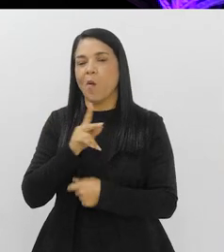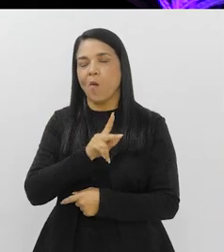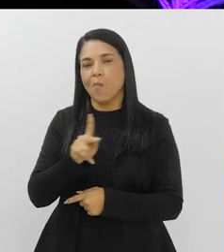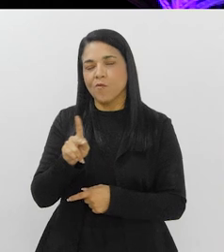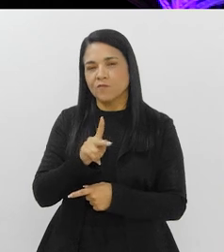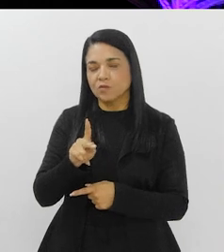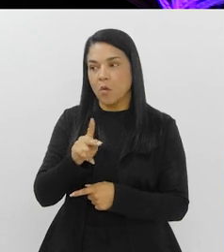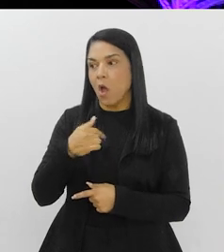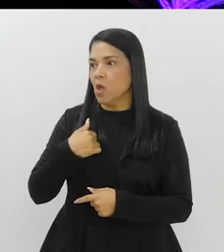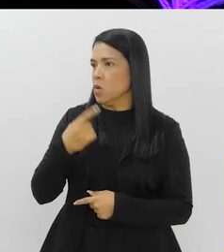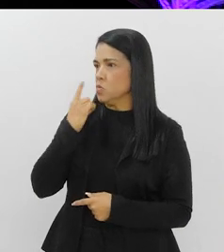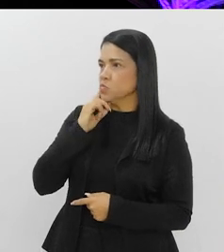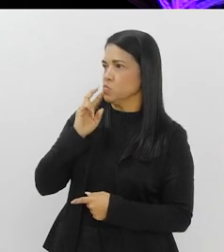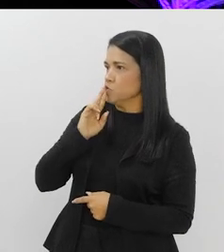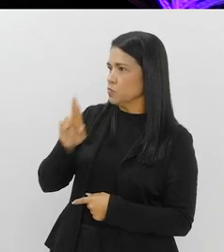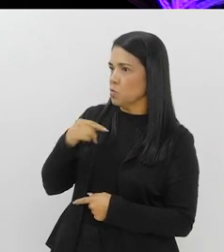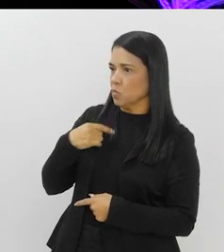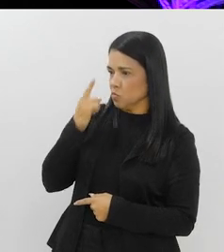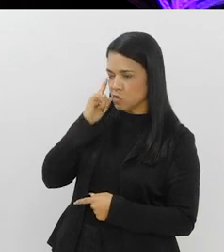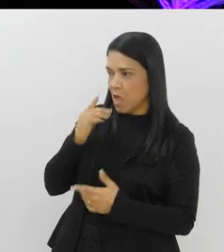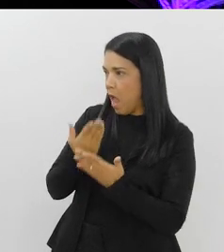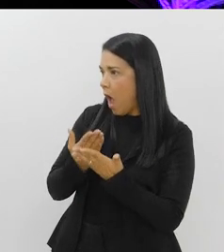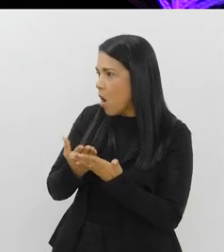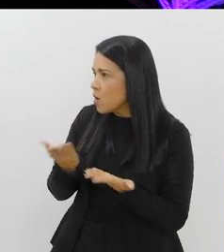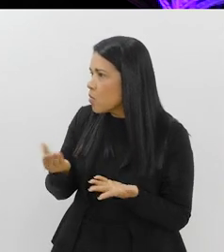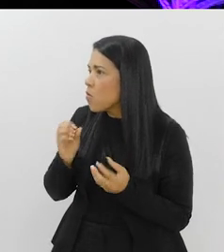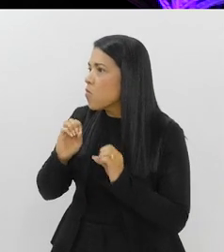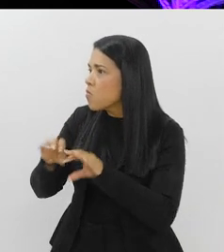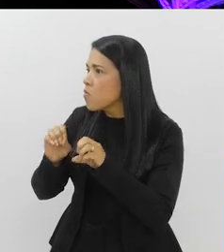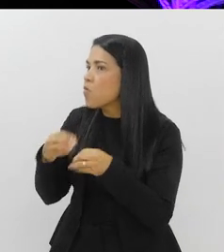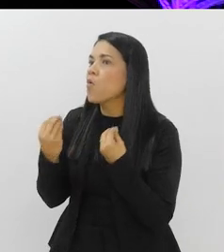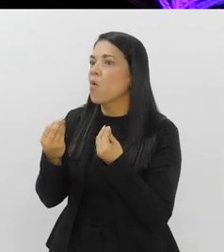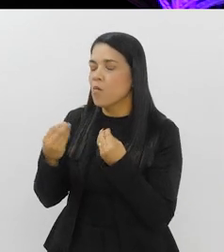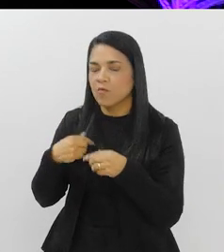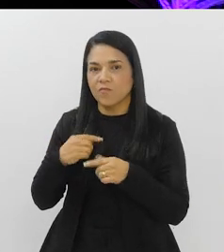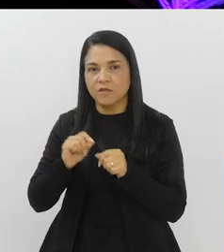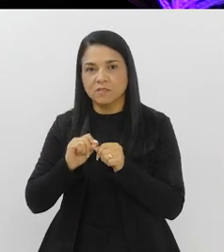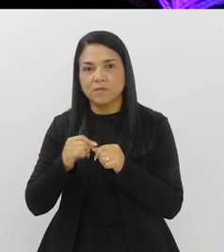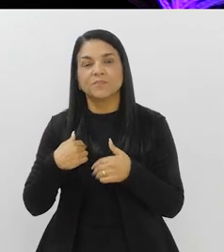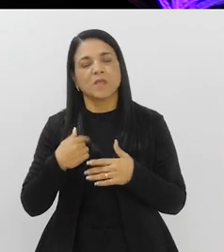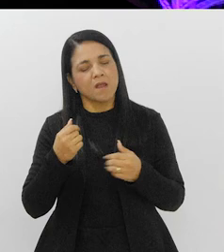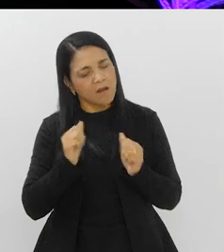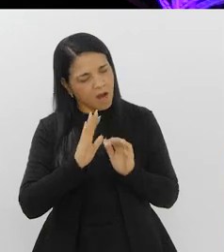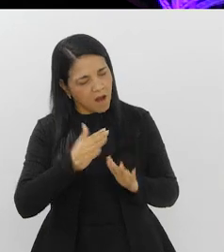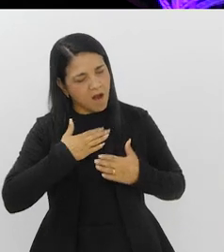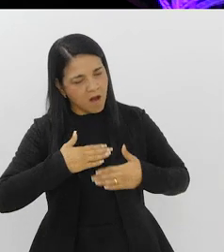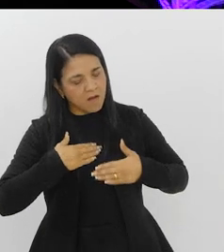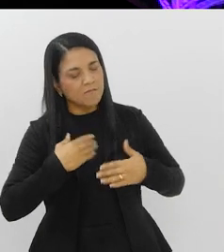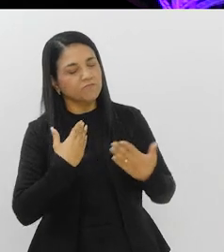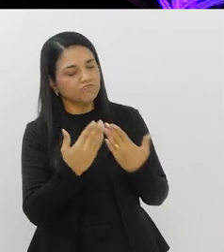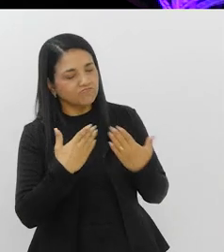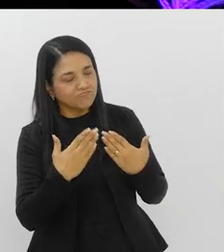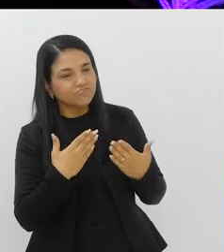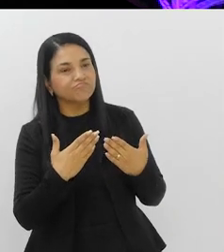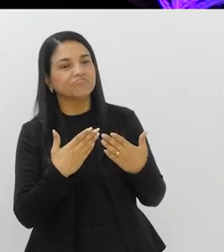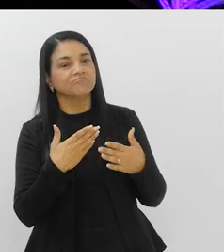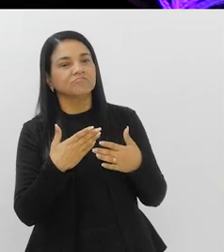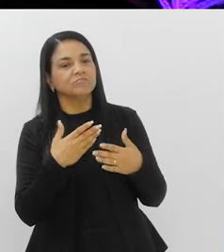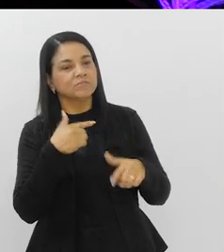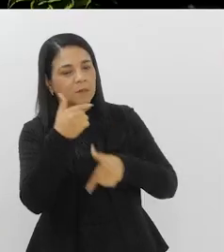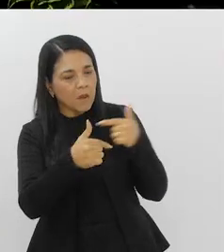aí professor já tinha uns que já falavam assim ó eu nunca dei erado para vocês não como é que eu vou fazer eu falei não Professor Vamos trabalhar junto aqui a